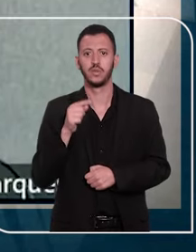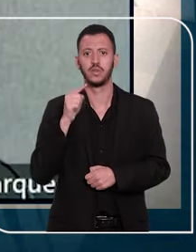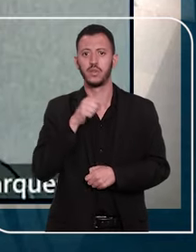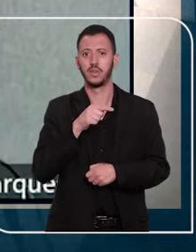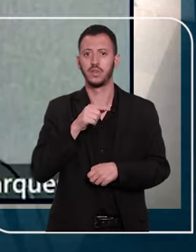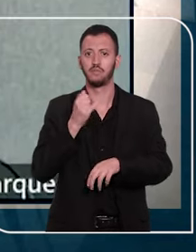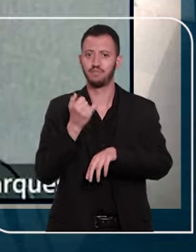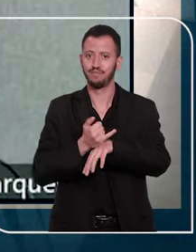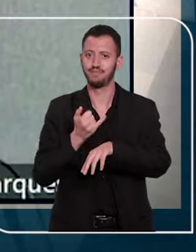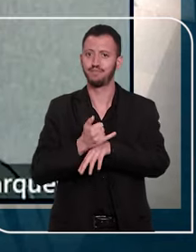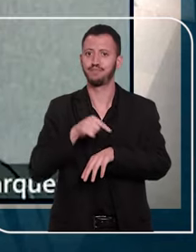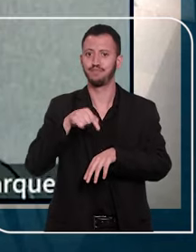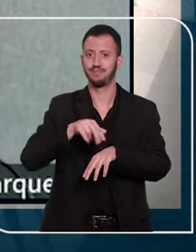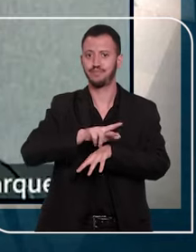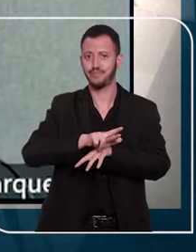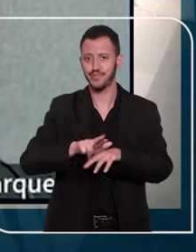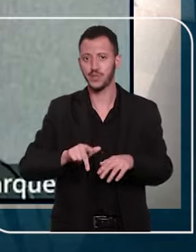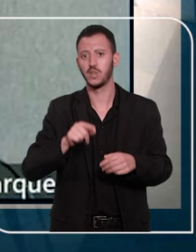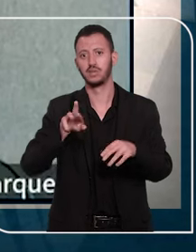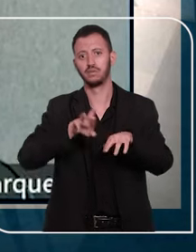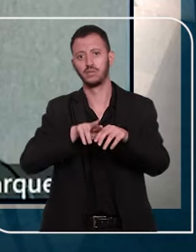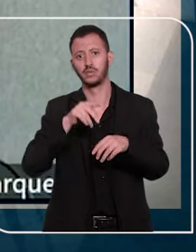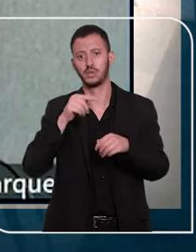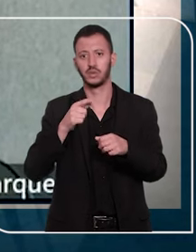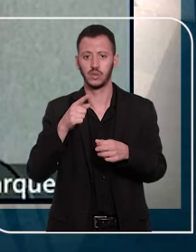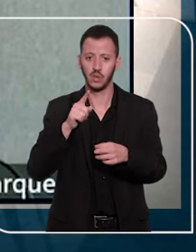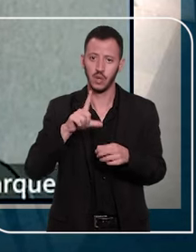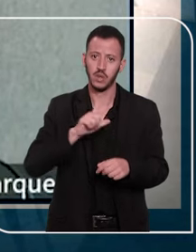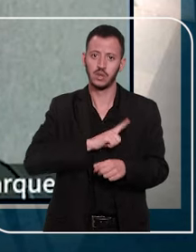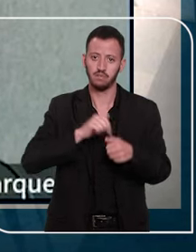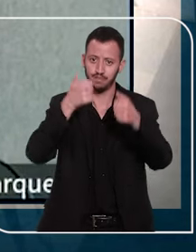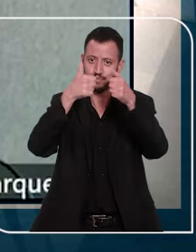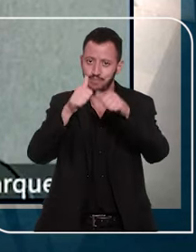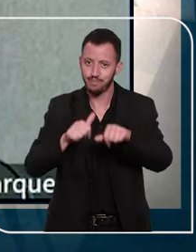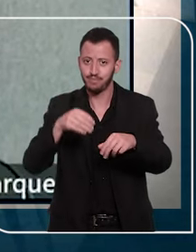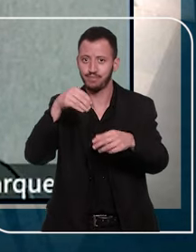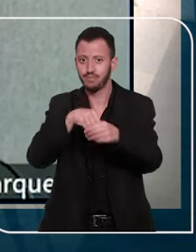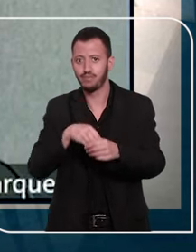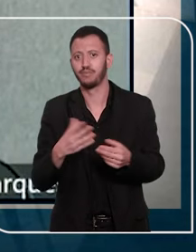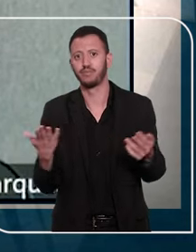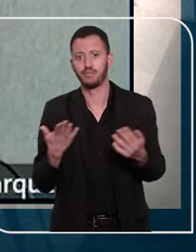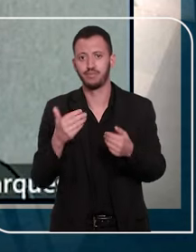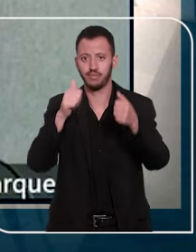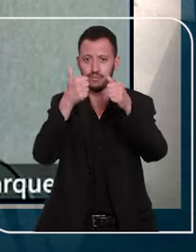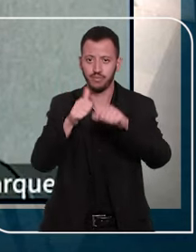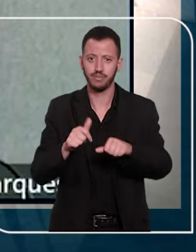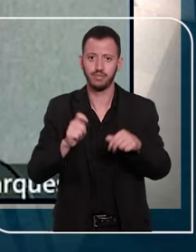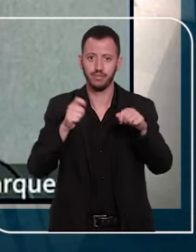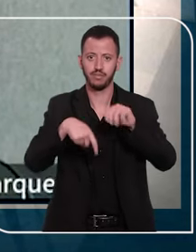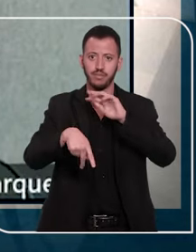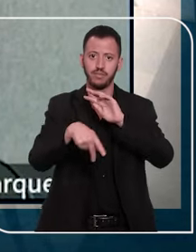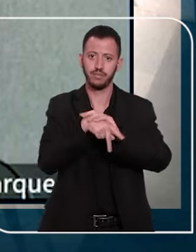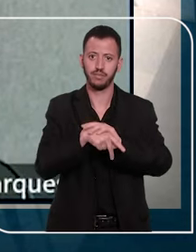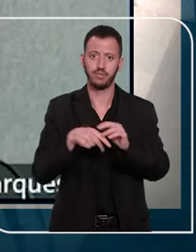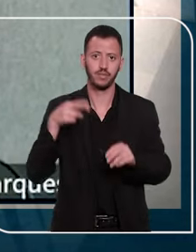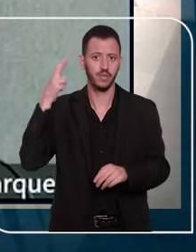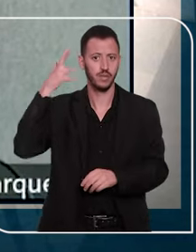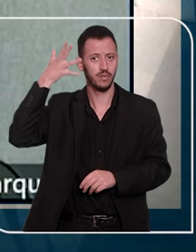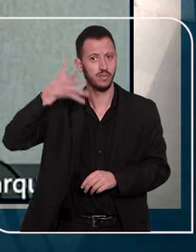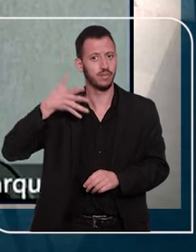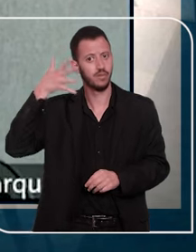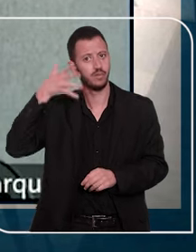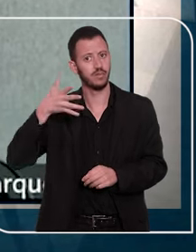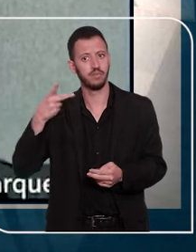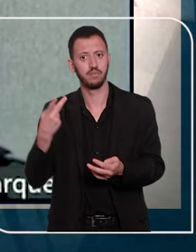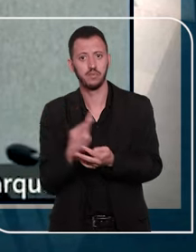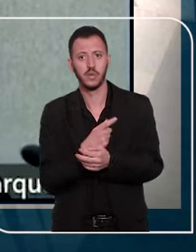determinado que a mineradora apontasse outras ações em condições de análise sendo possível ainda que o próprio